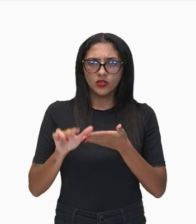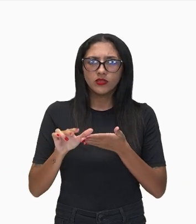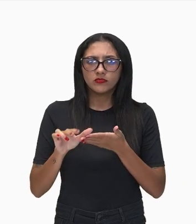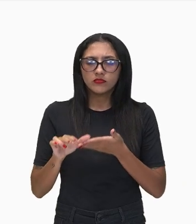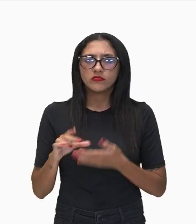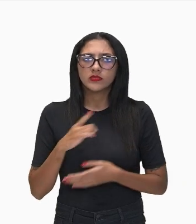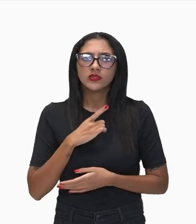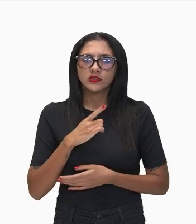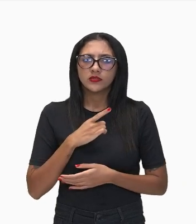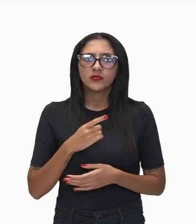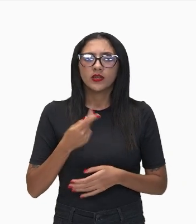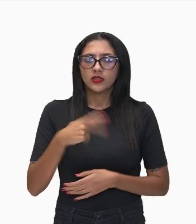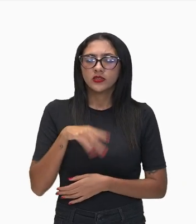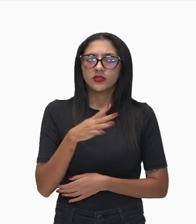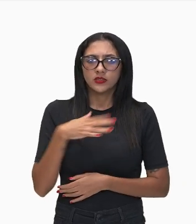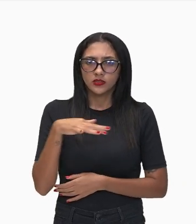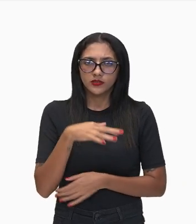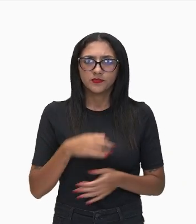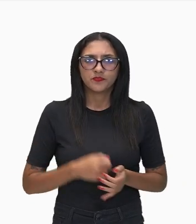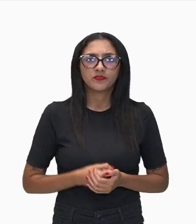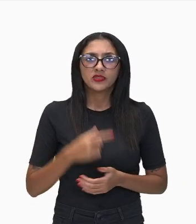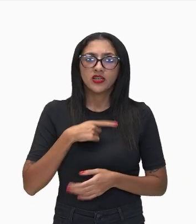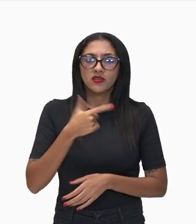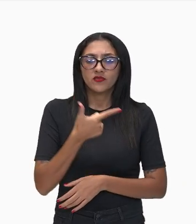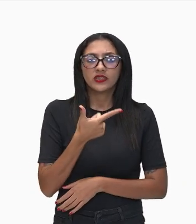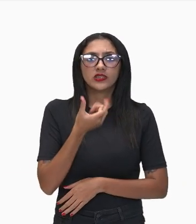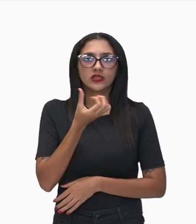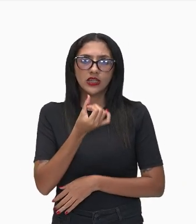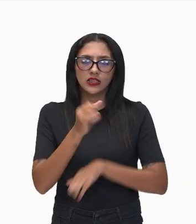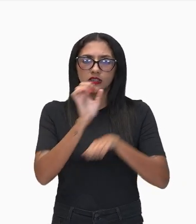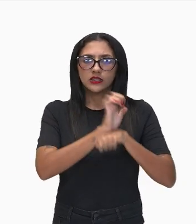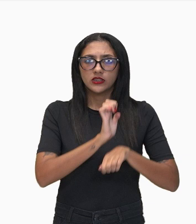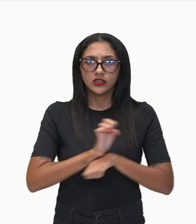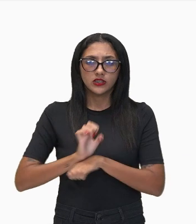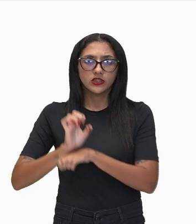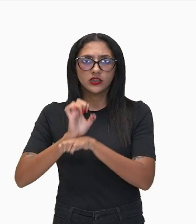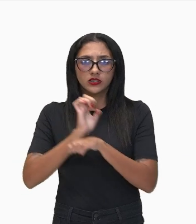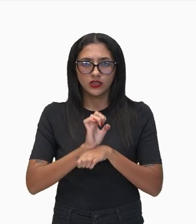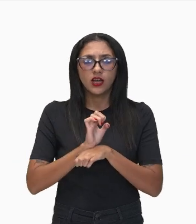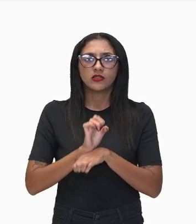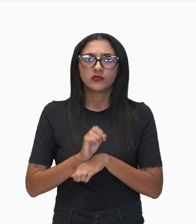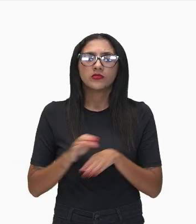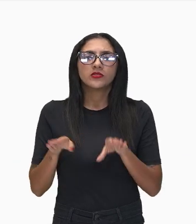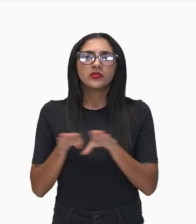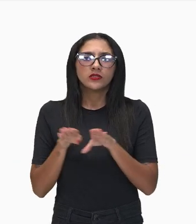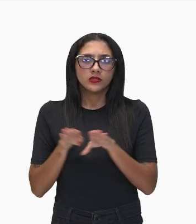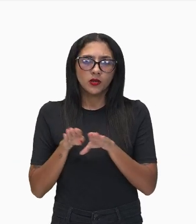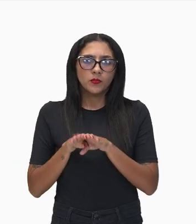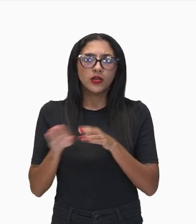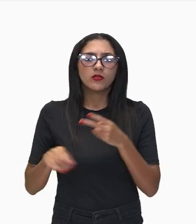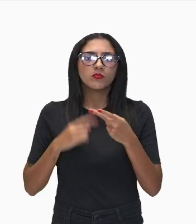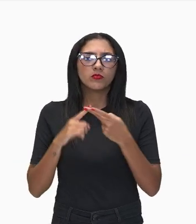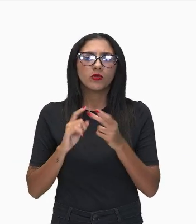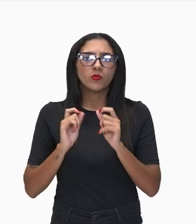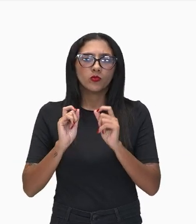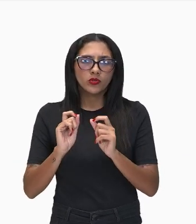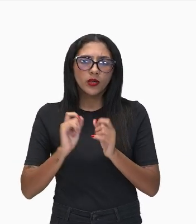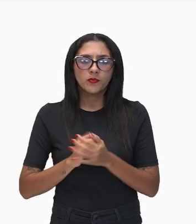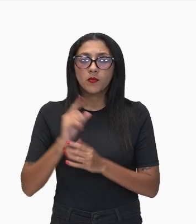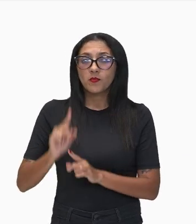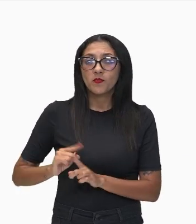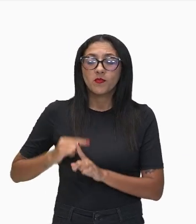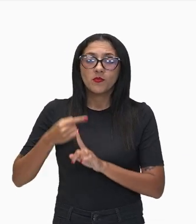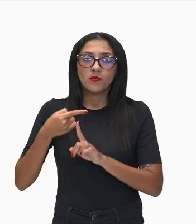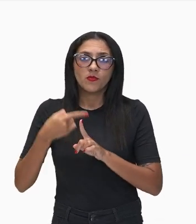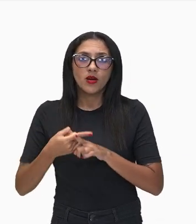estados brasileiros, os 26 estados brasileiros e o Distrito Federal. Então,